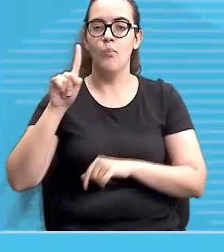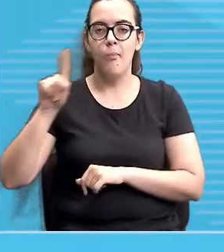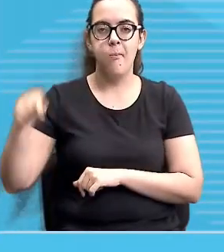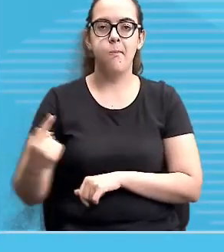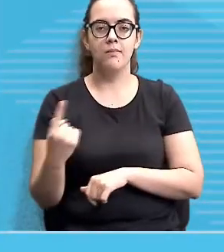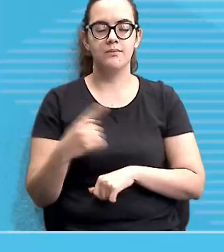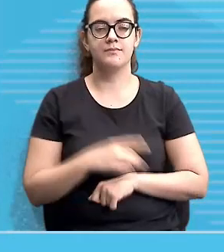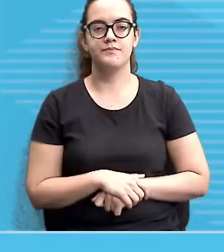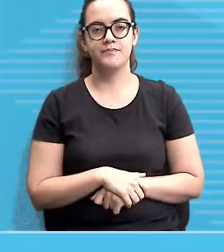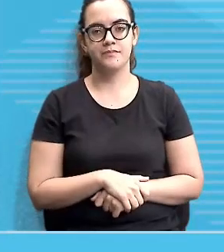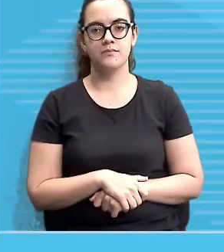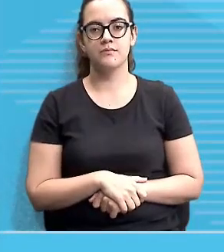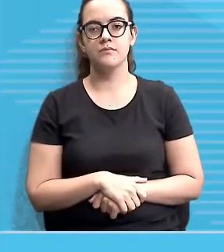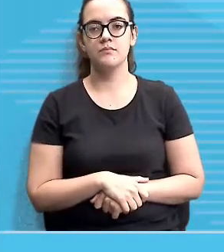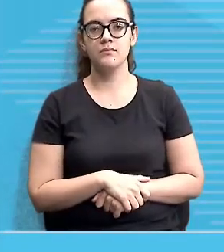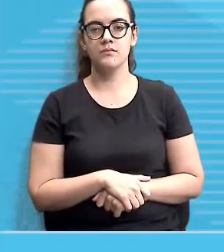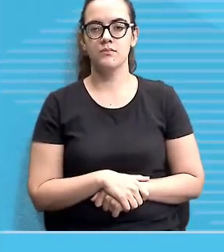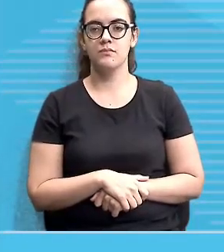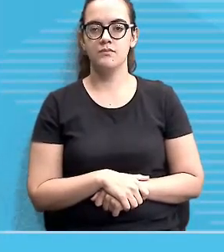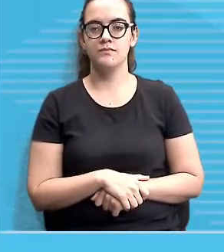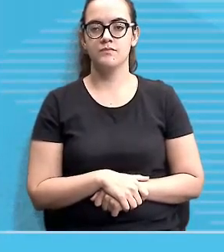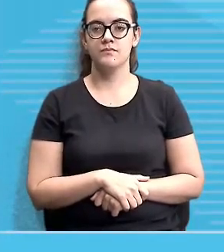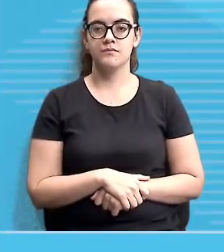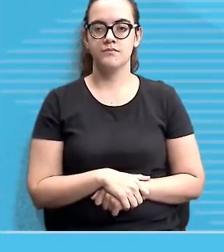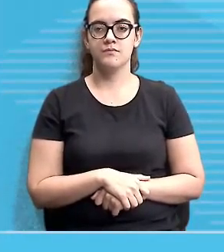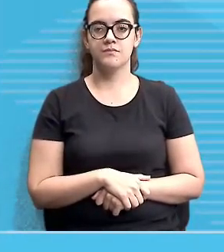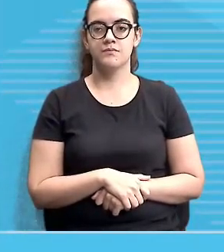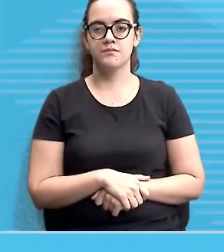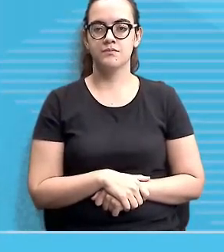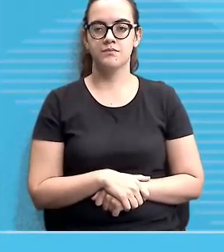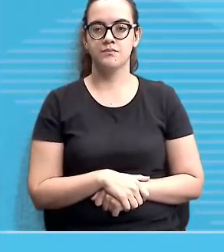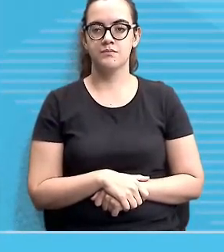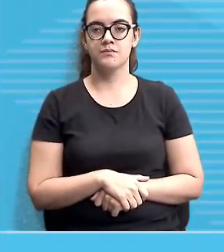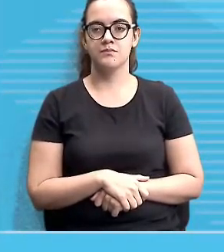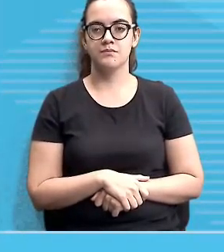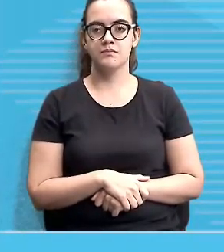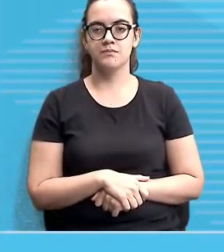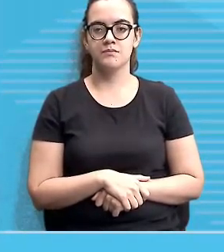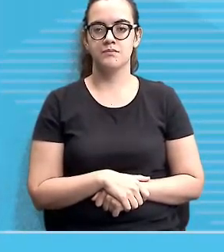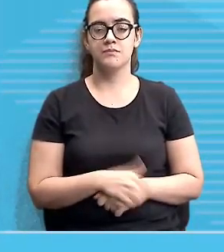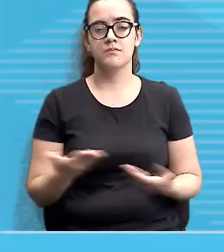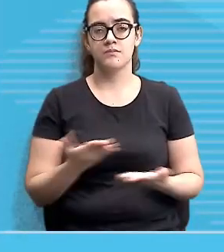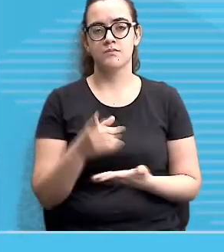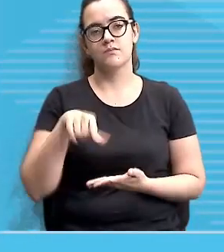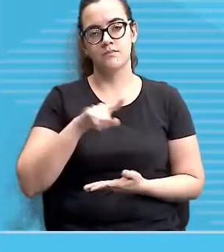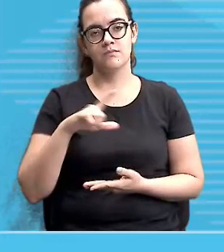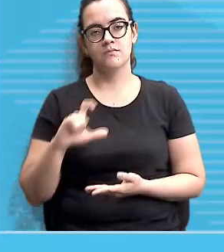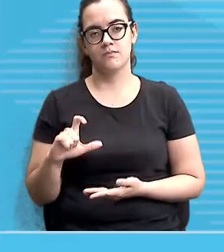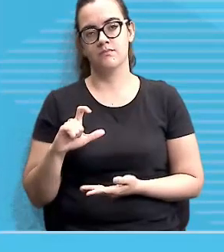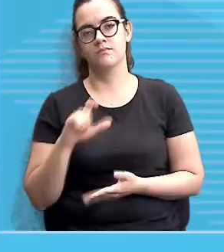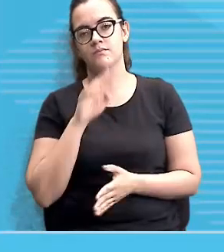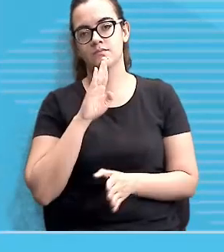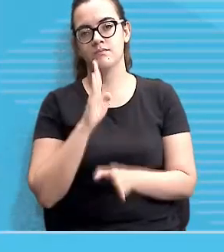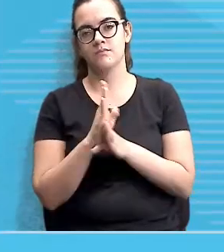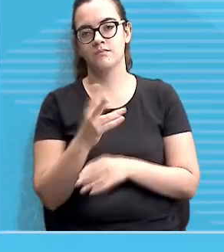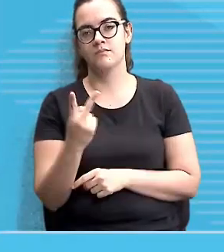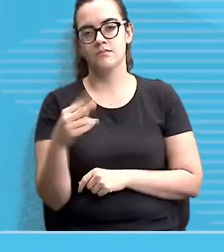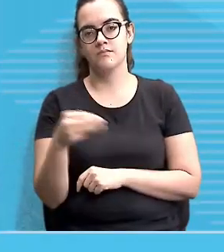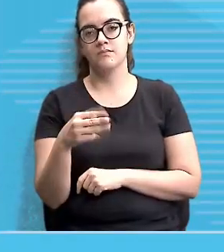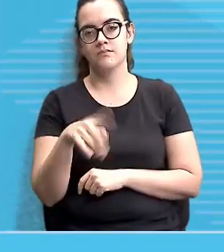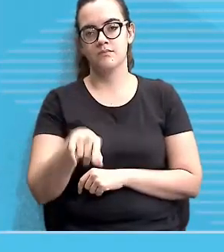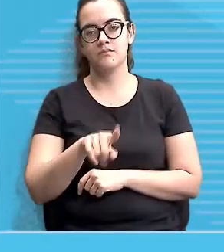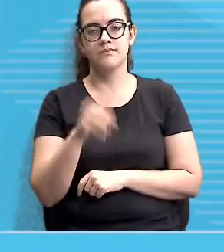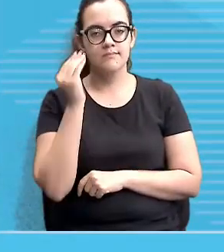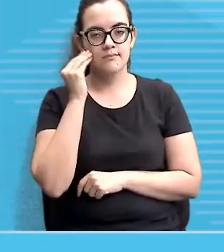vocês é achar aí o calor específico eu vou dar dois